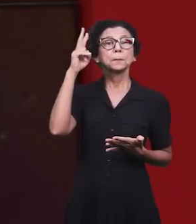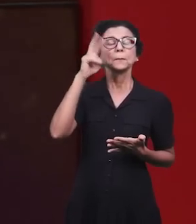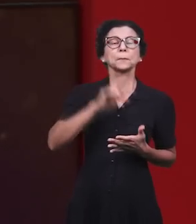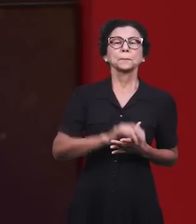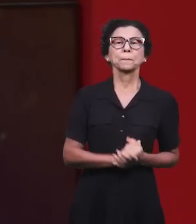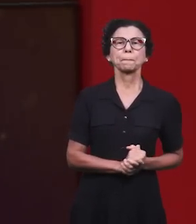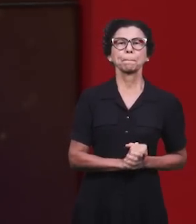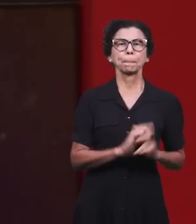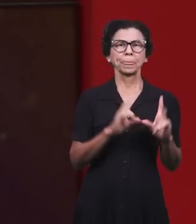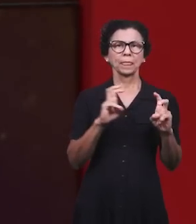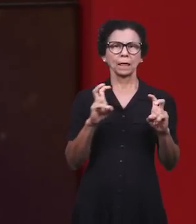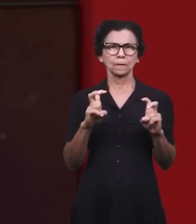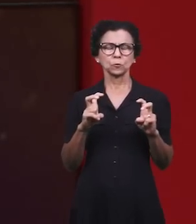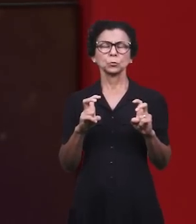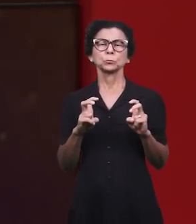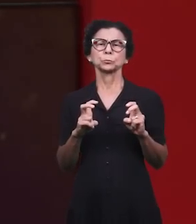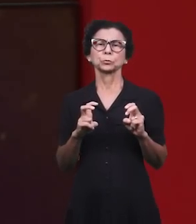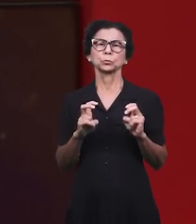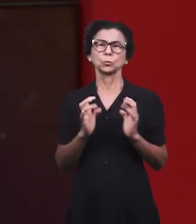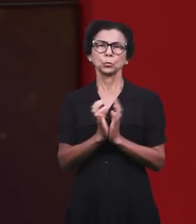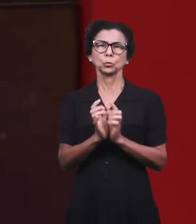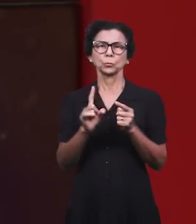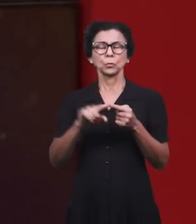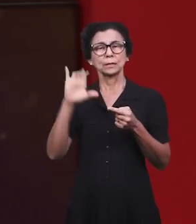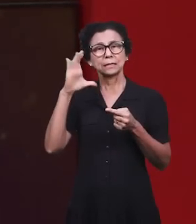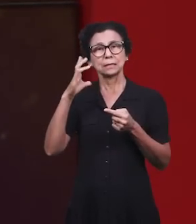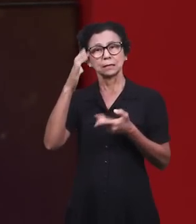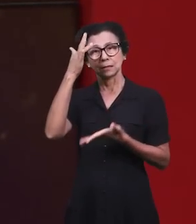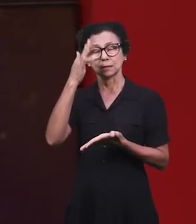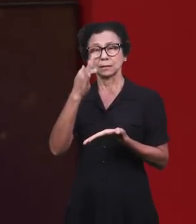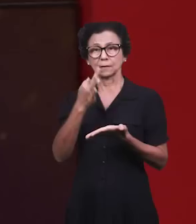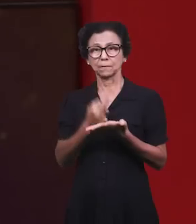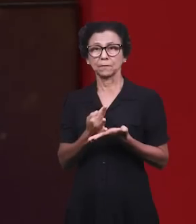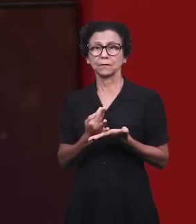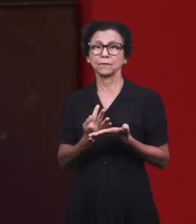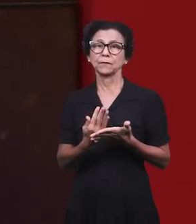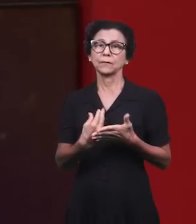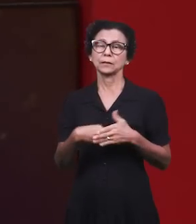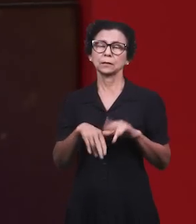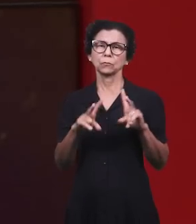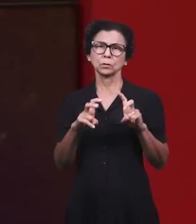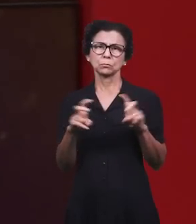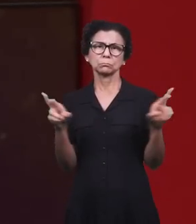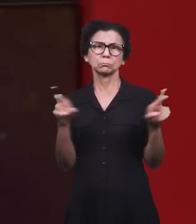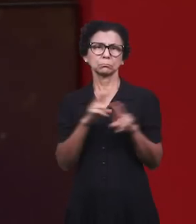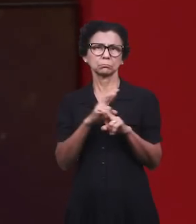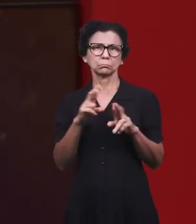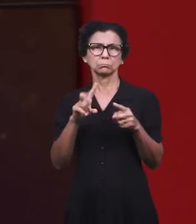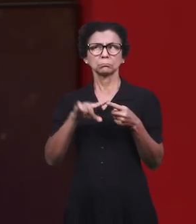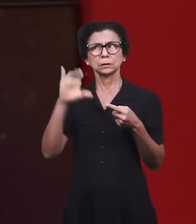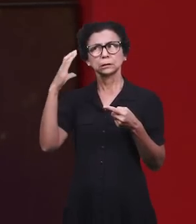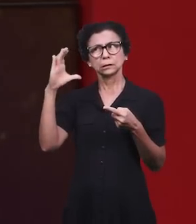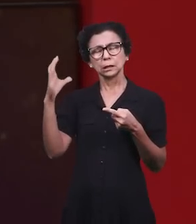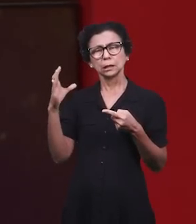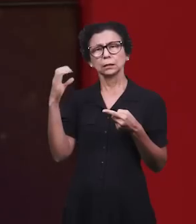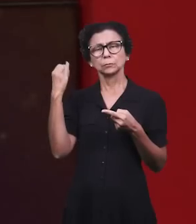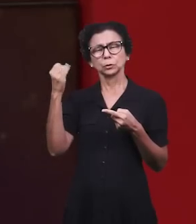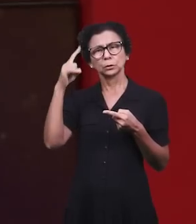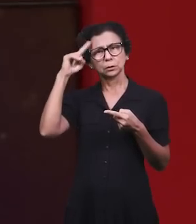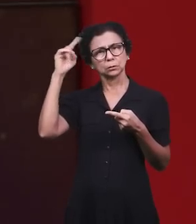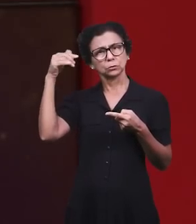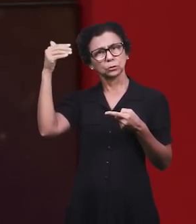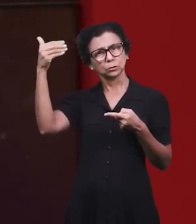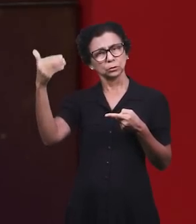os assuntos de ciência e fé abordam aspectos da ciência que são importantes para o nosso dia a dia,